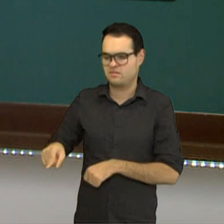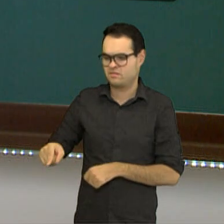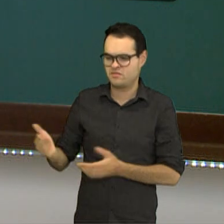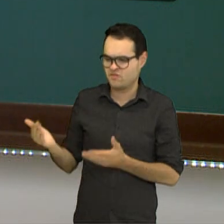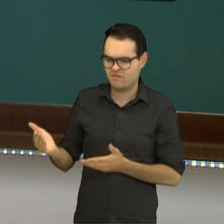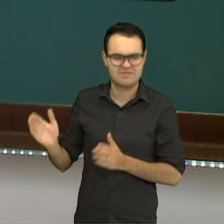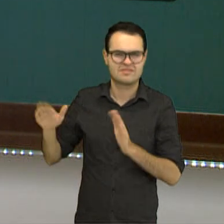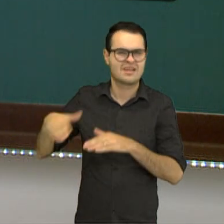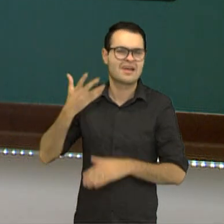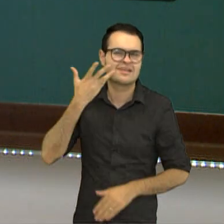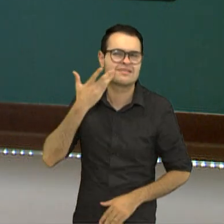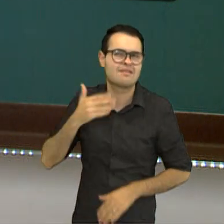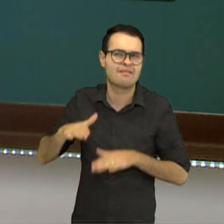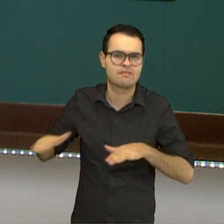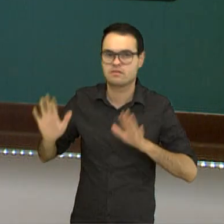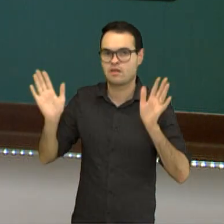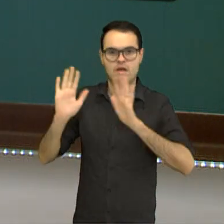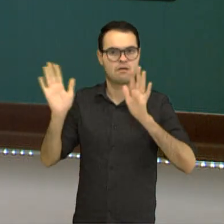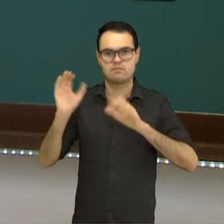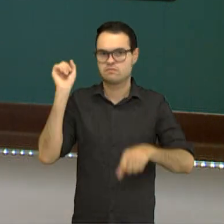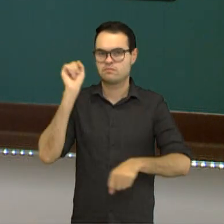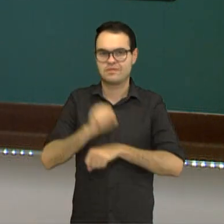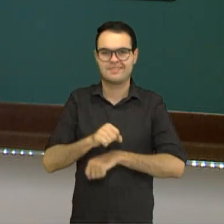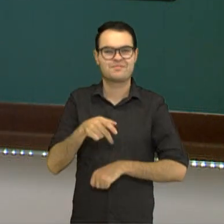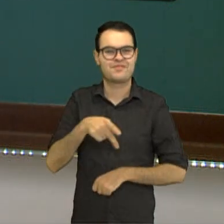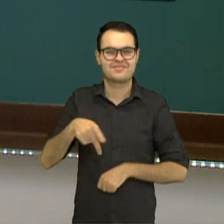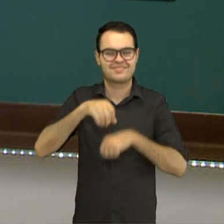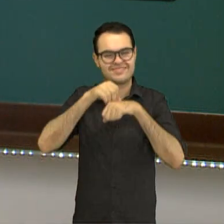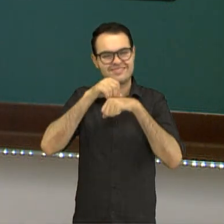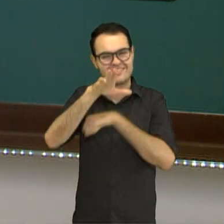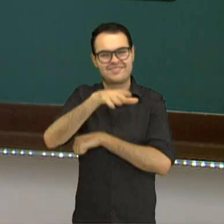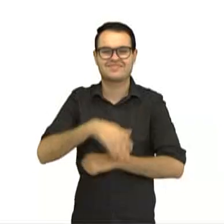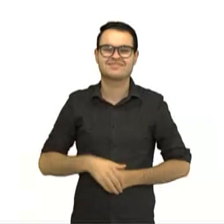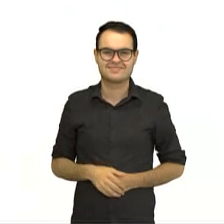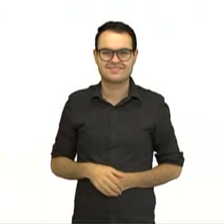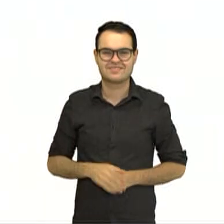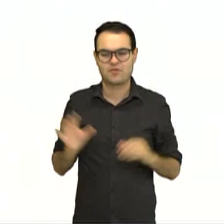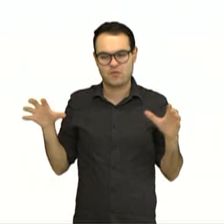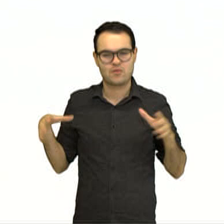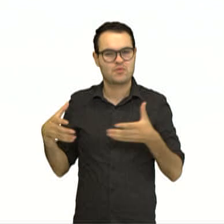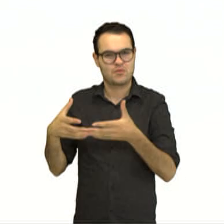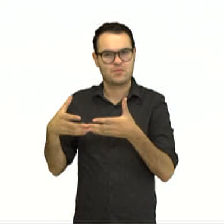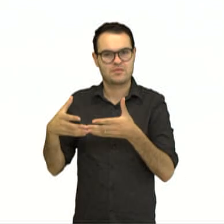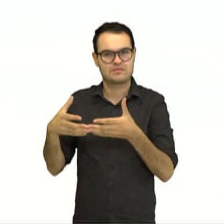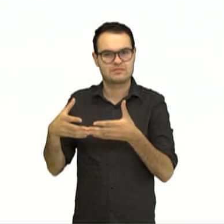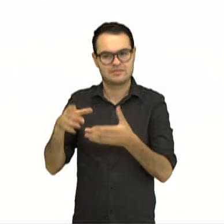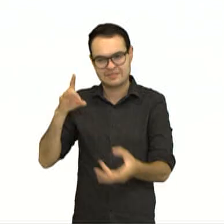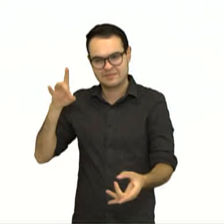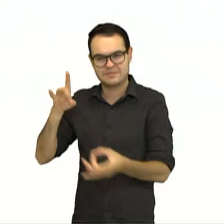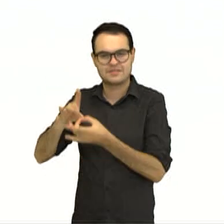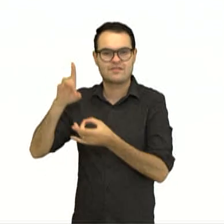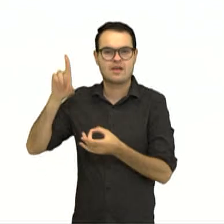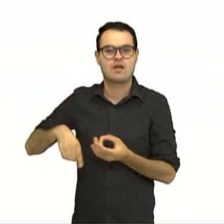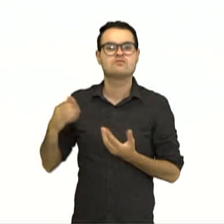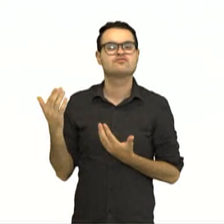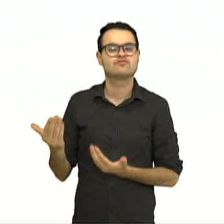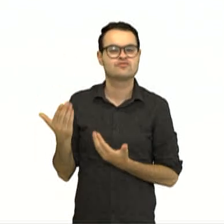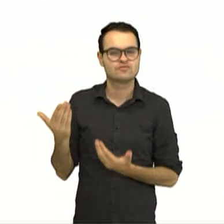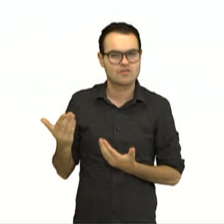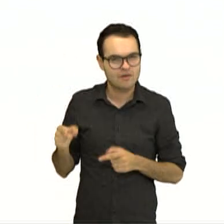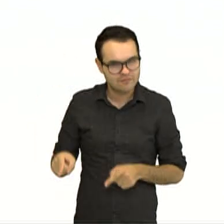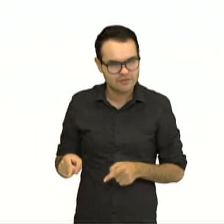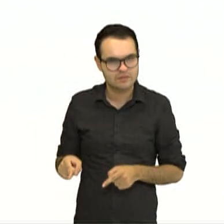né? Então, a teacher já deu a dica, né? O grupo, né, específico aqui seriam os jovens, né?